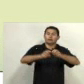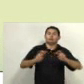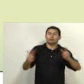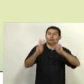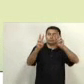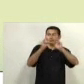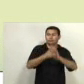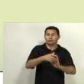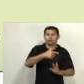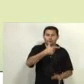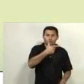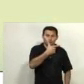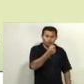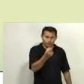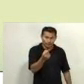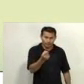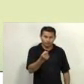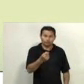de